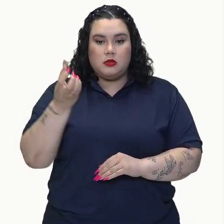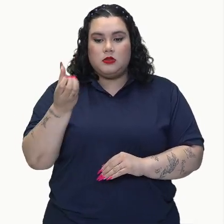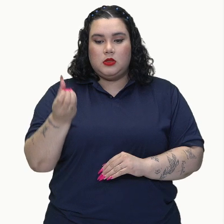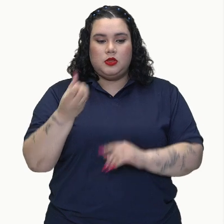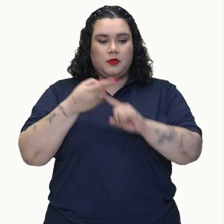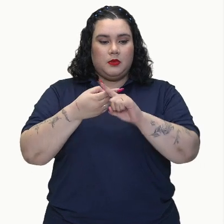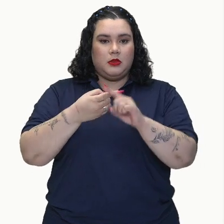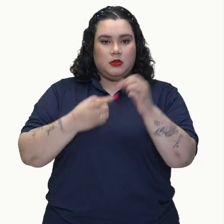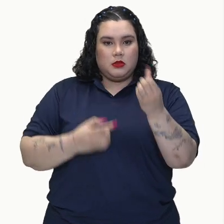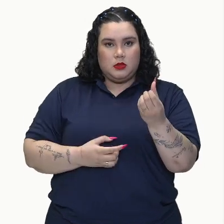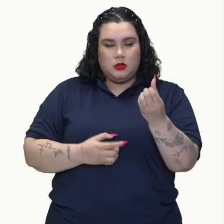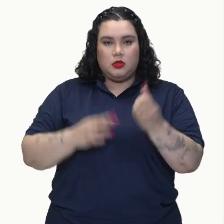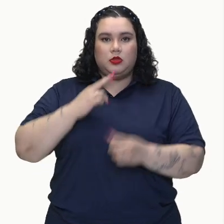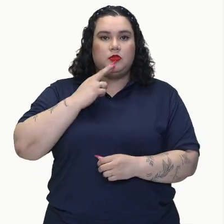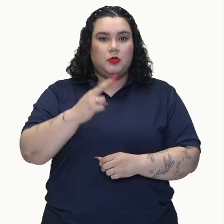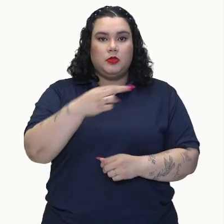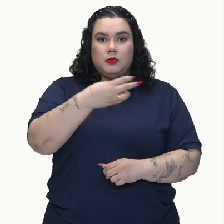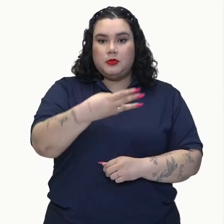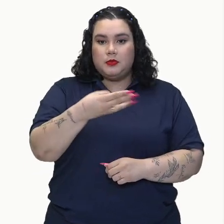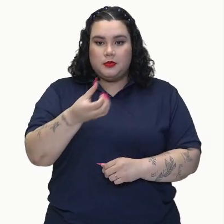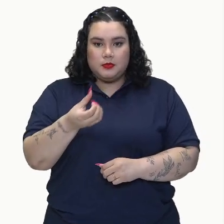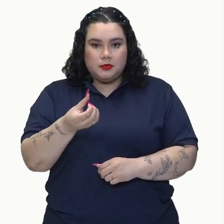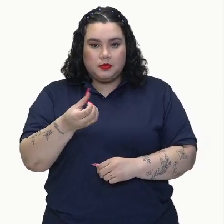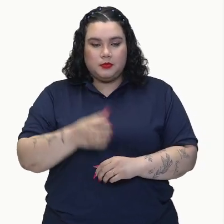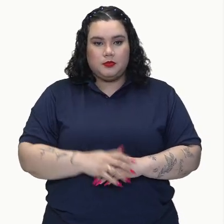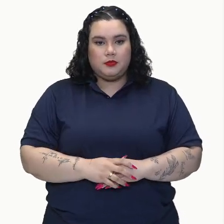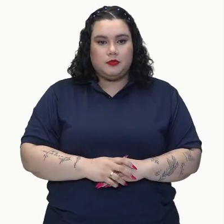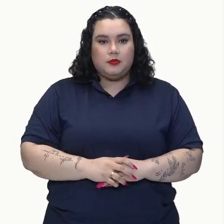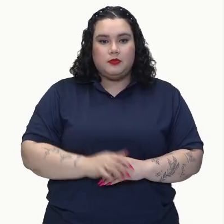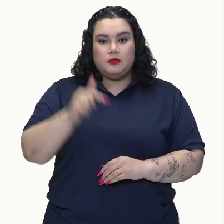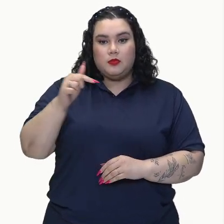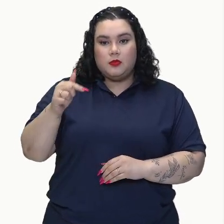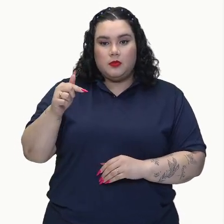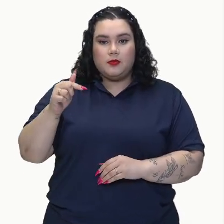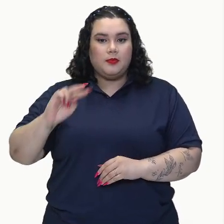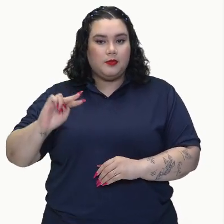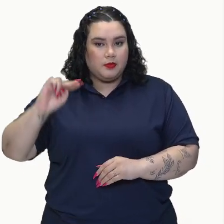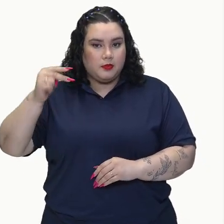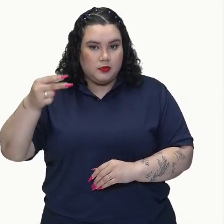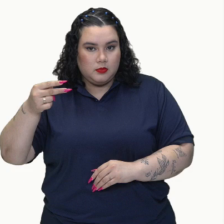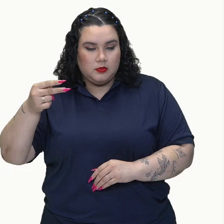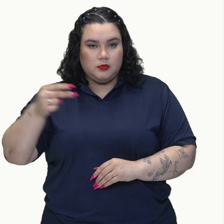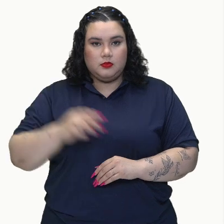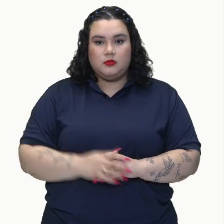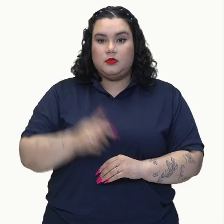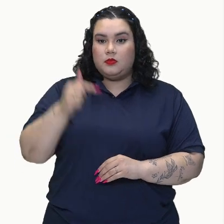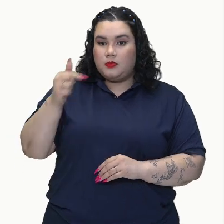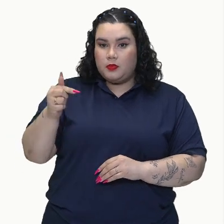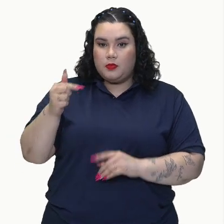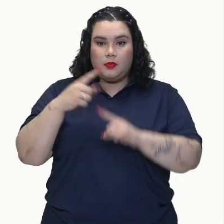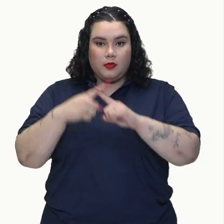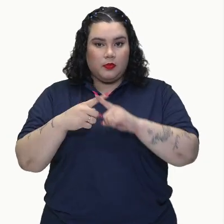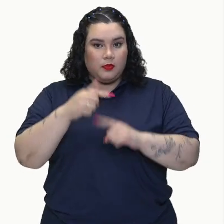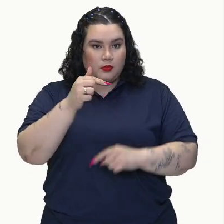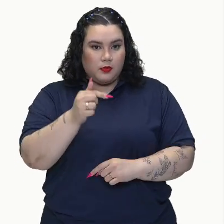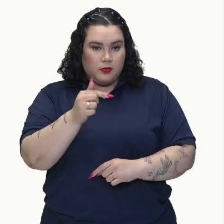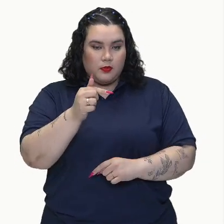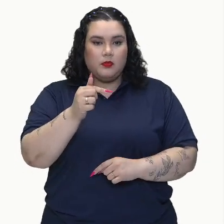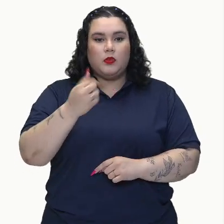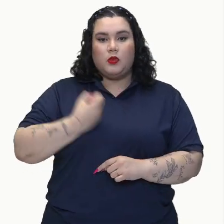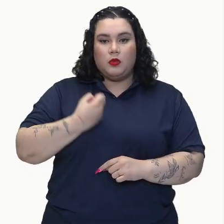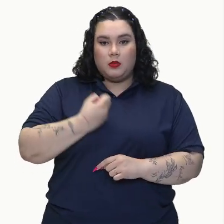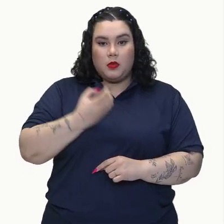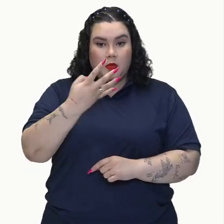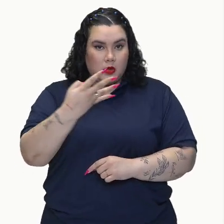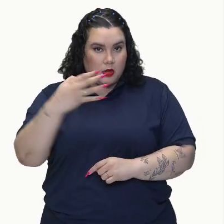6, que é 36. Depois, 7 ao quadrado, 7 vezes 7,